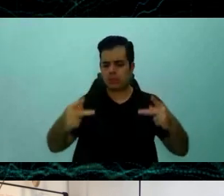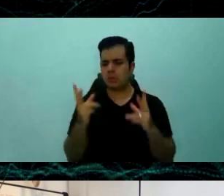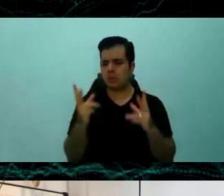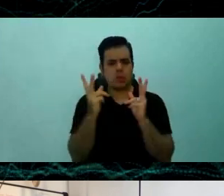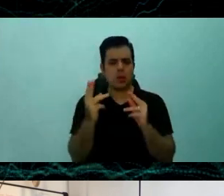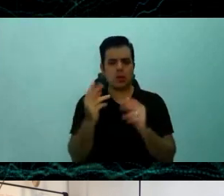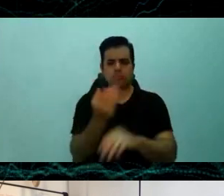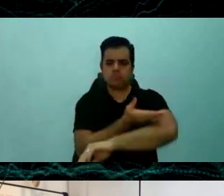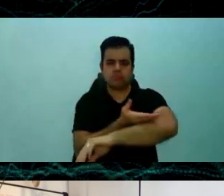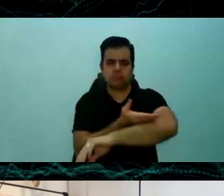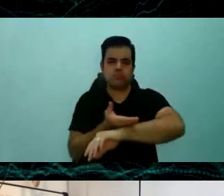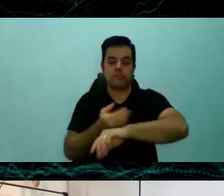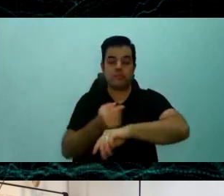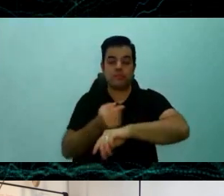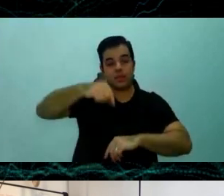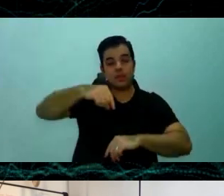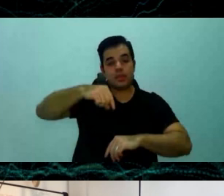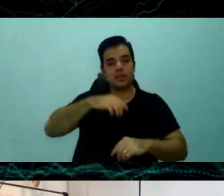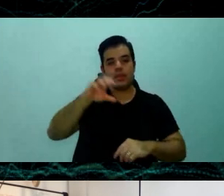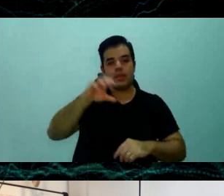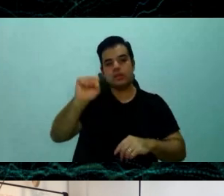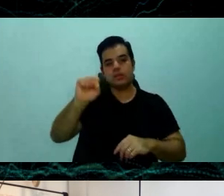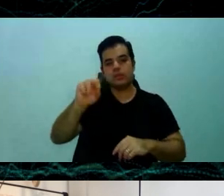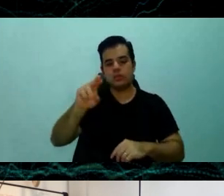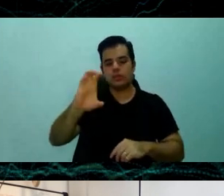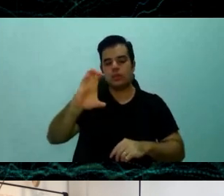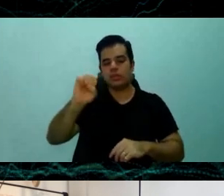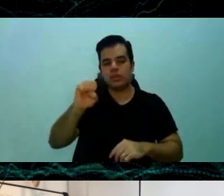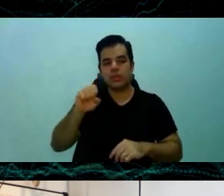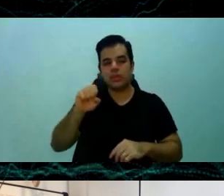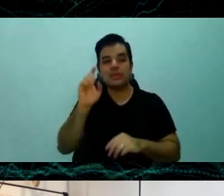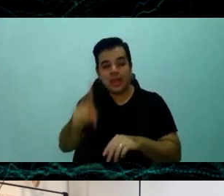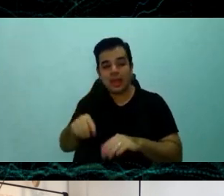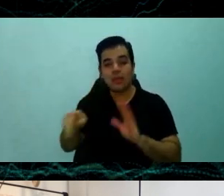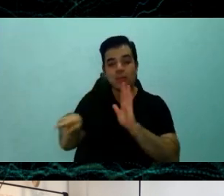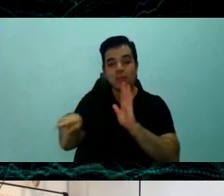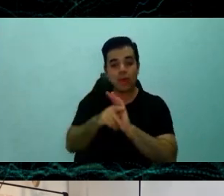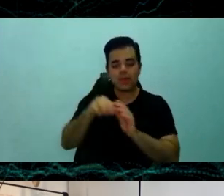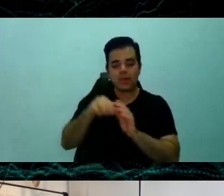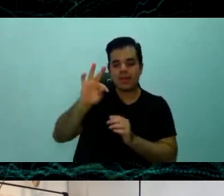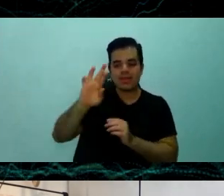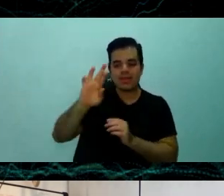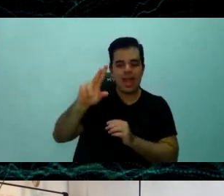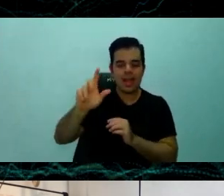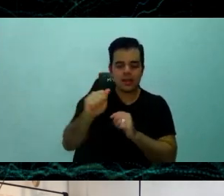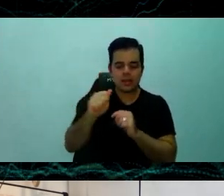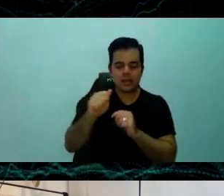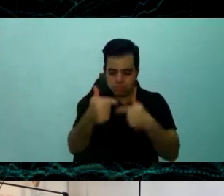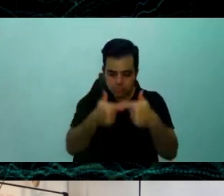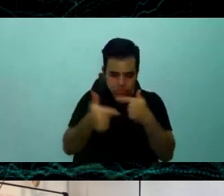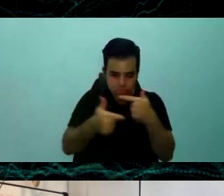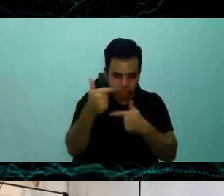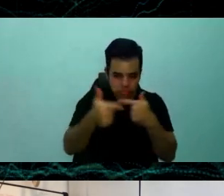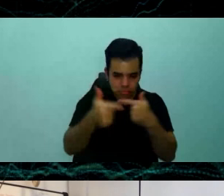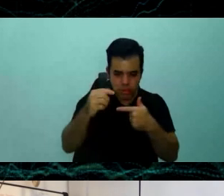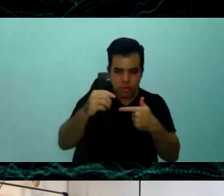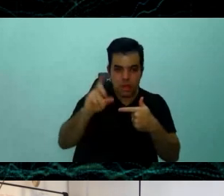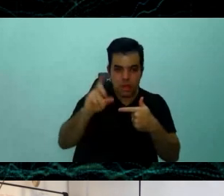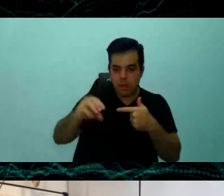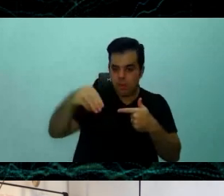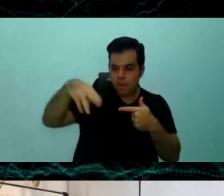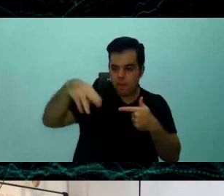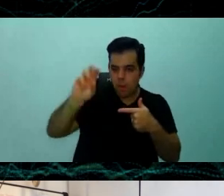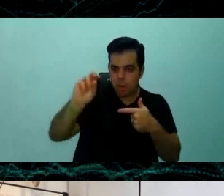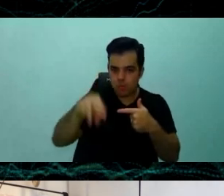Então, no nosso caso aqui, a gente tem o source. E o que que o TerraGrant faz por baixo dos panos? Ele vai naquele módulo, baixa, e